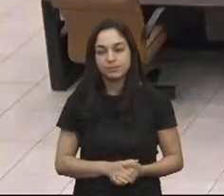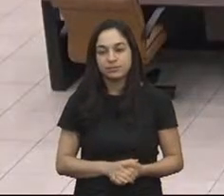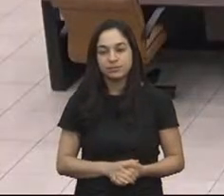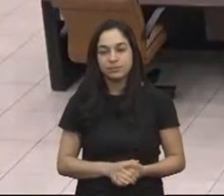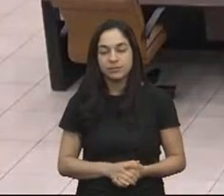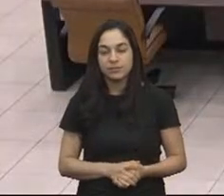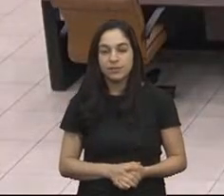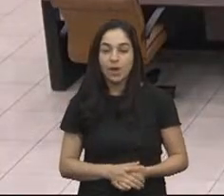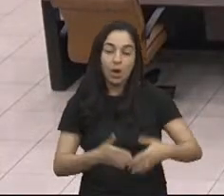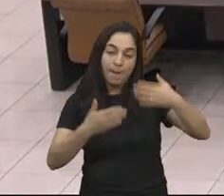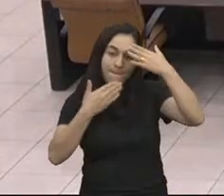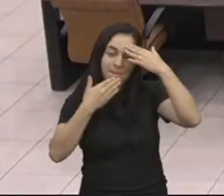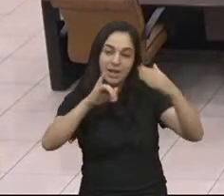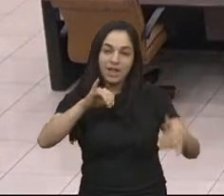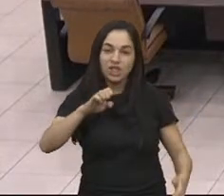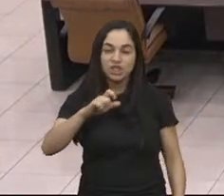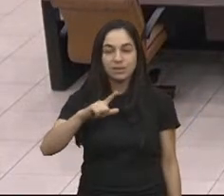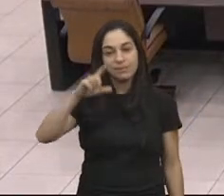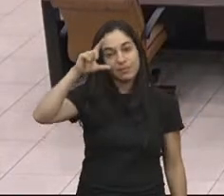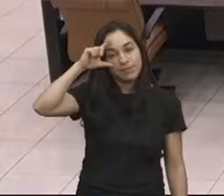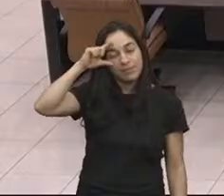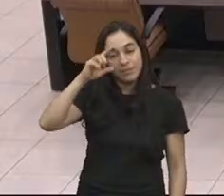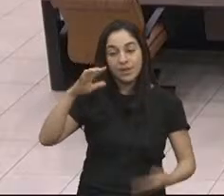Vereador Jean.